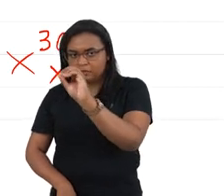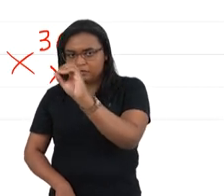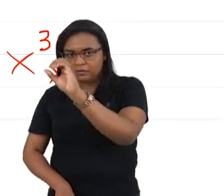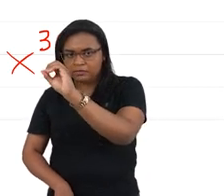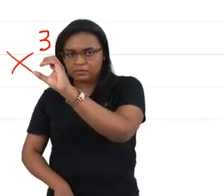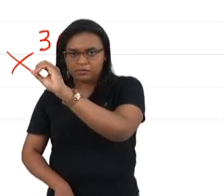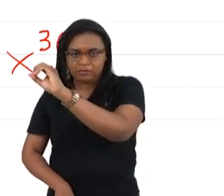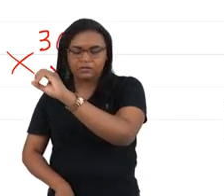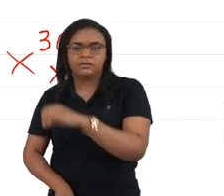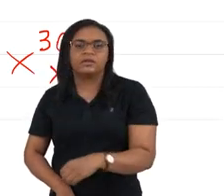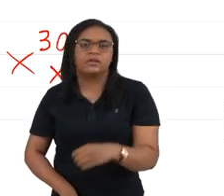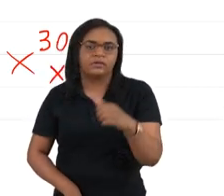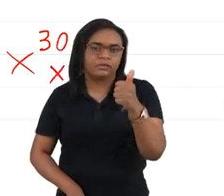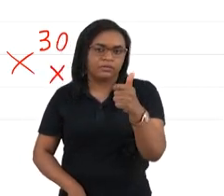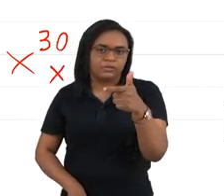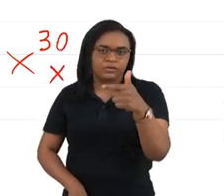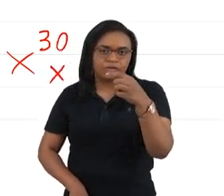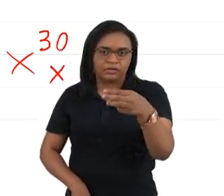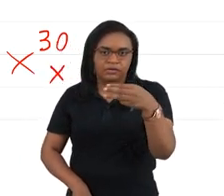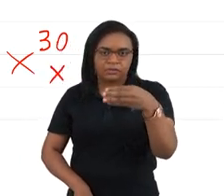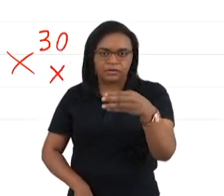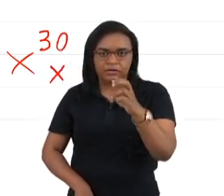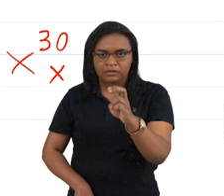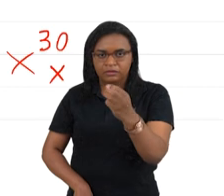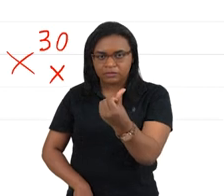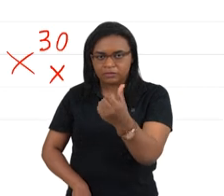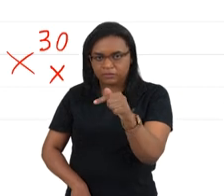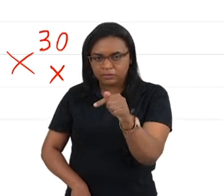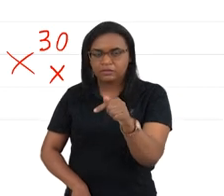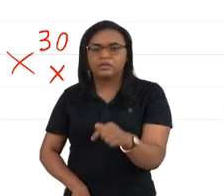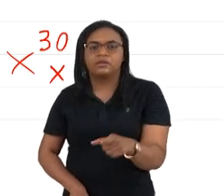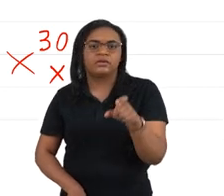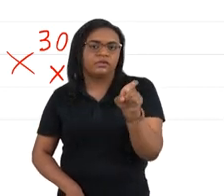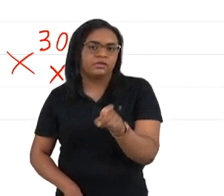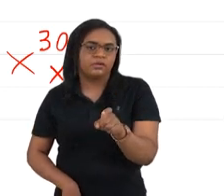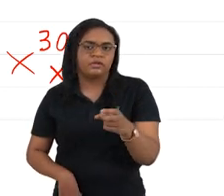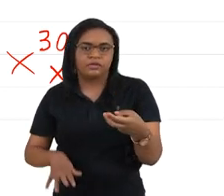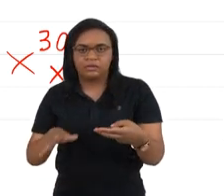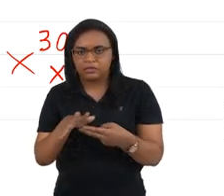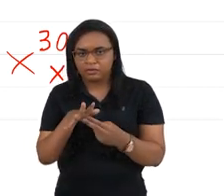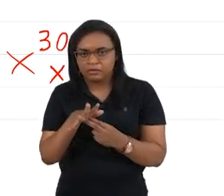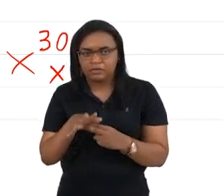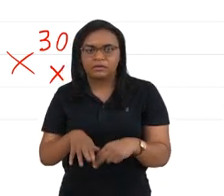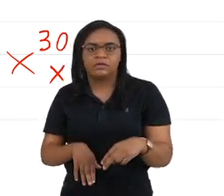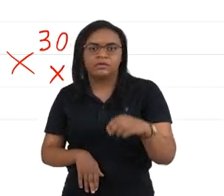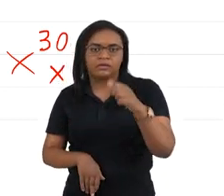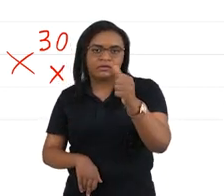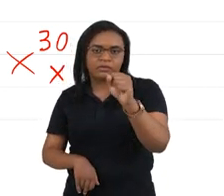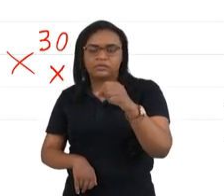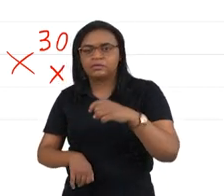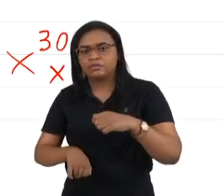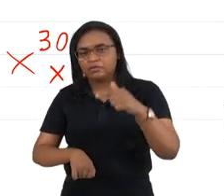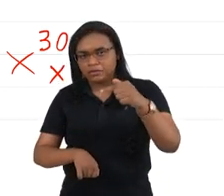3, 4, 5, 6, 7. Então, gente, x vai ser igual a 18 com 7 zeros. 1,